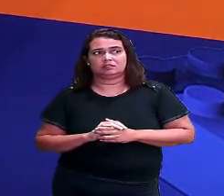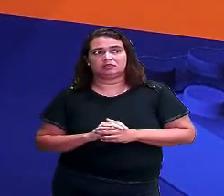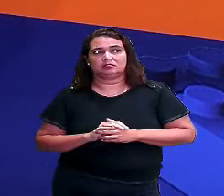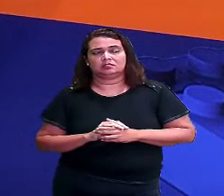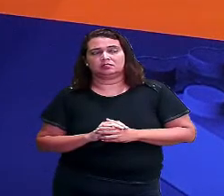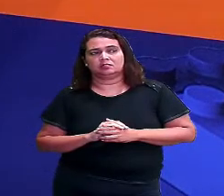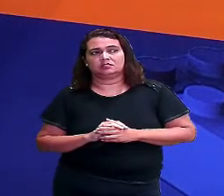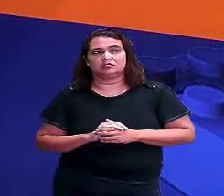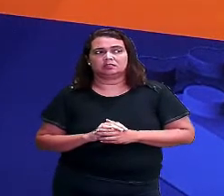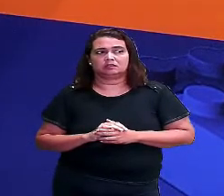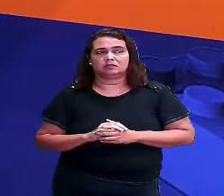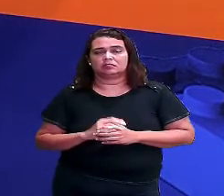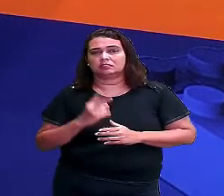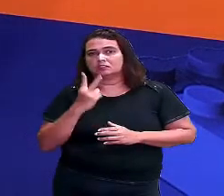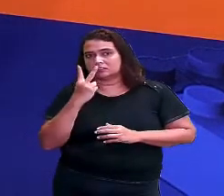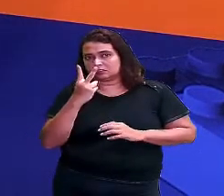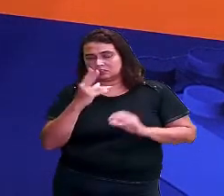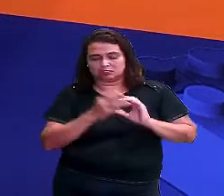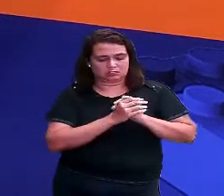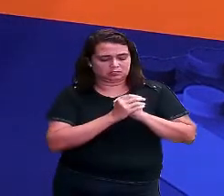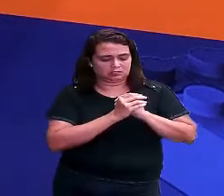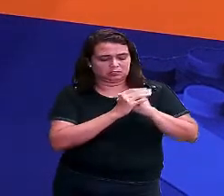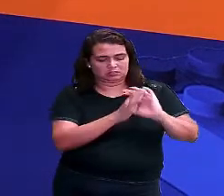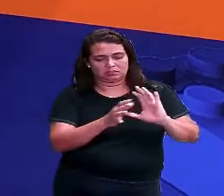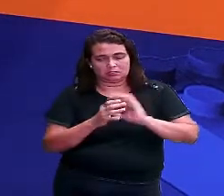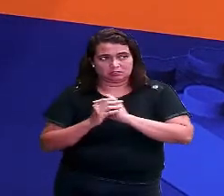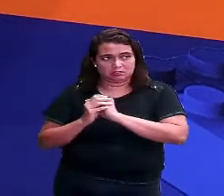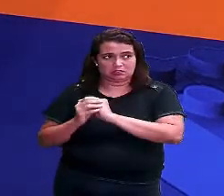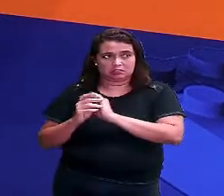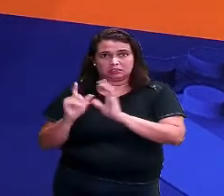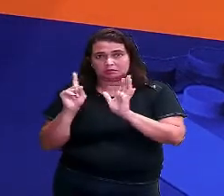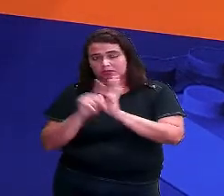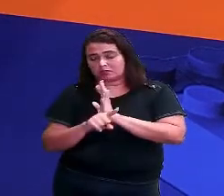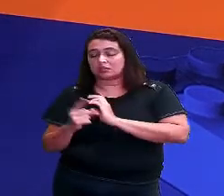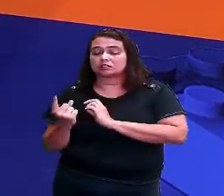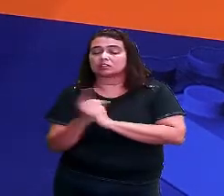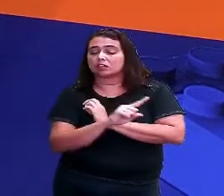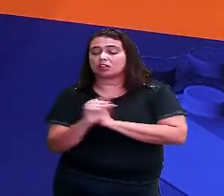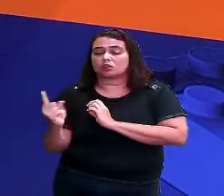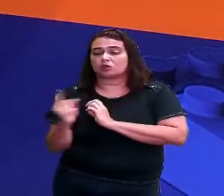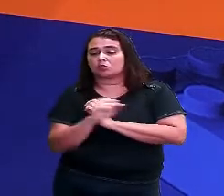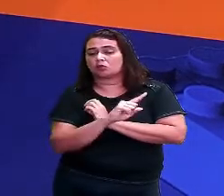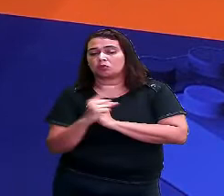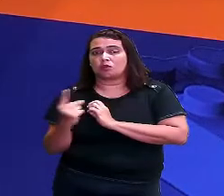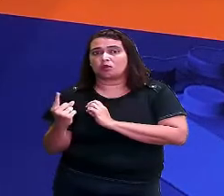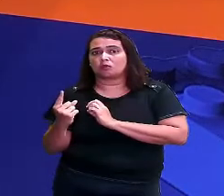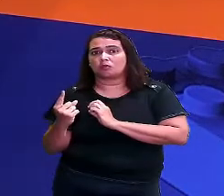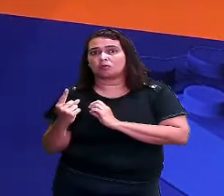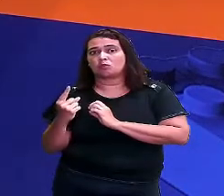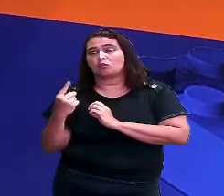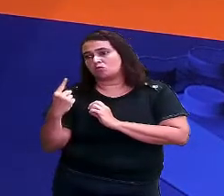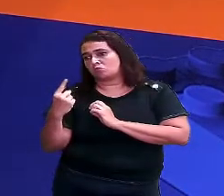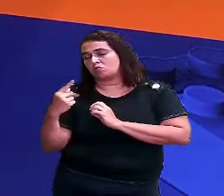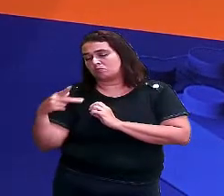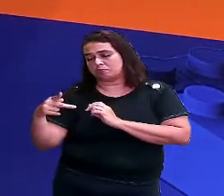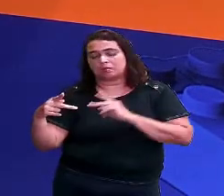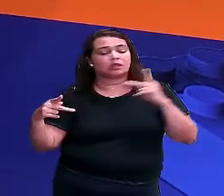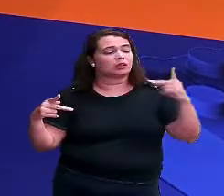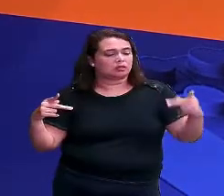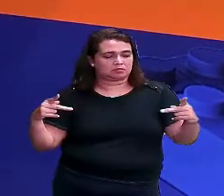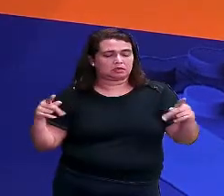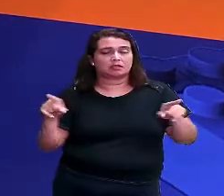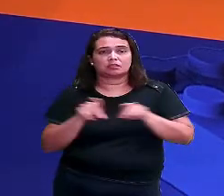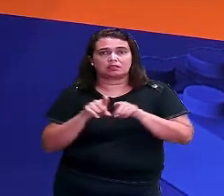se fosse 2 dadinhos e ele perguntasse um dos dois, um par e o outro par